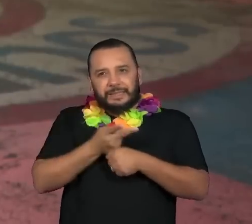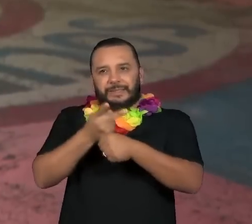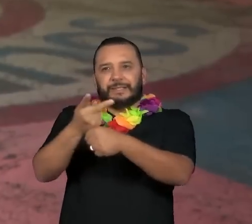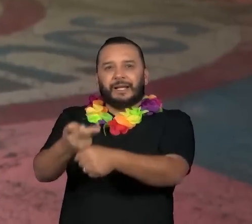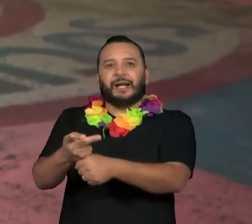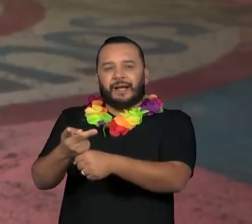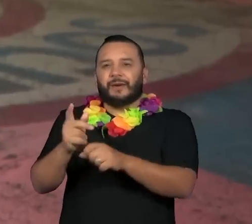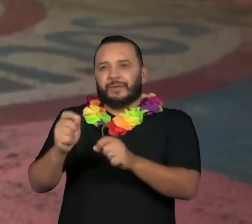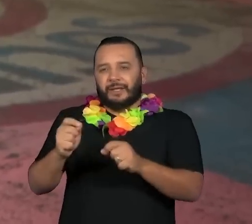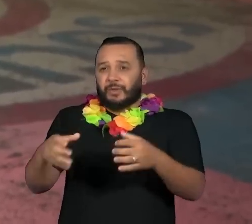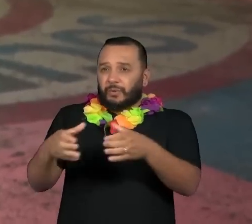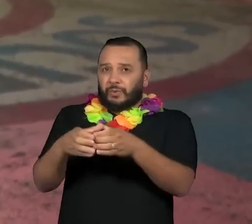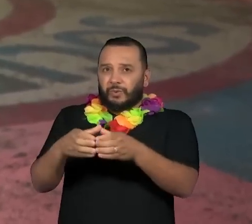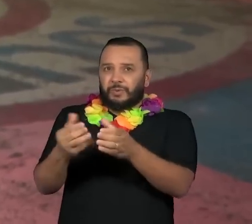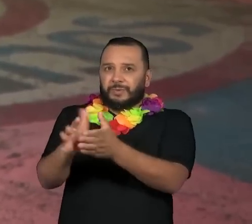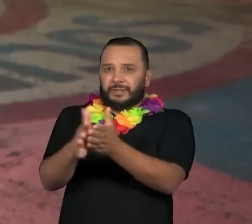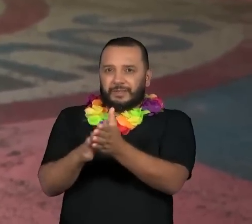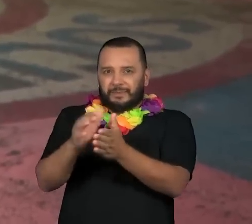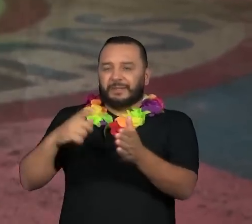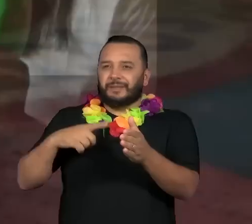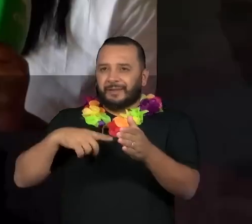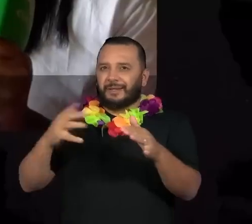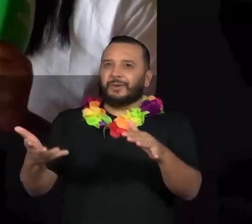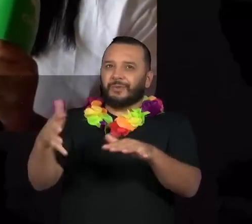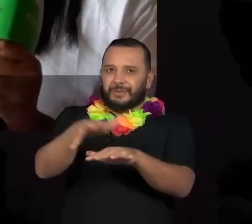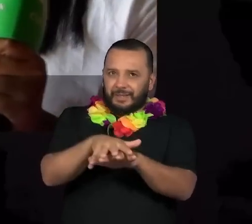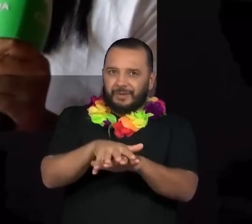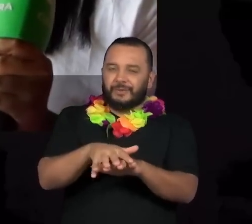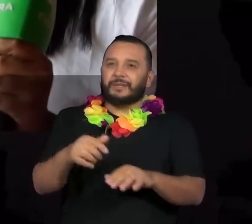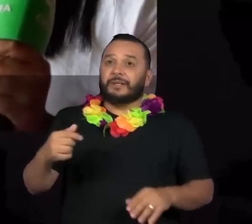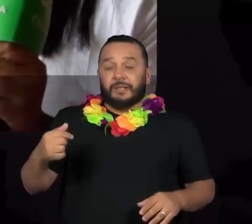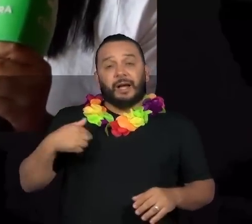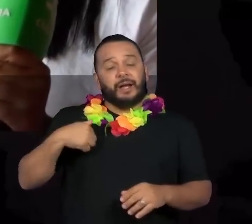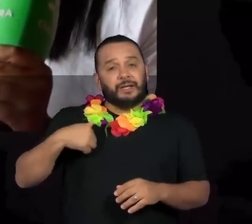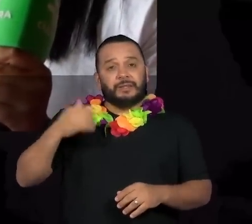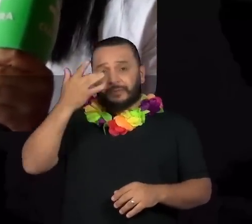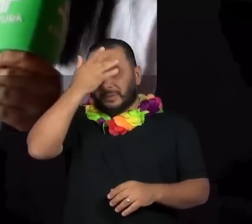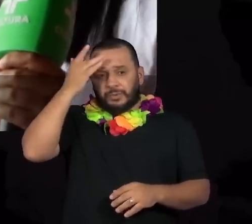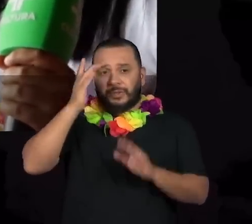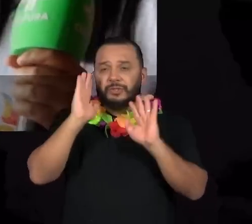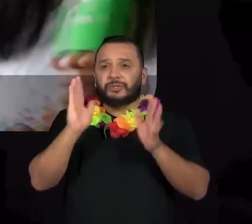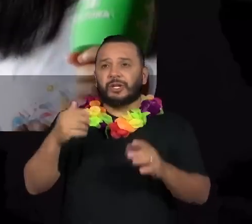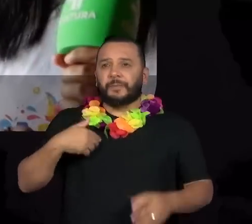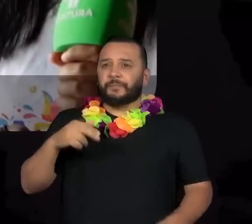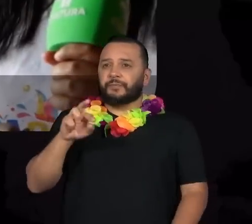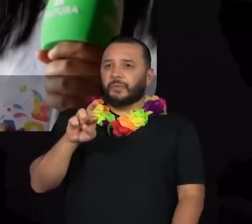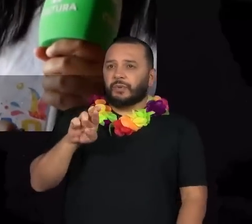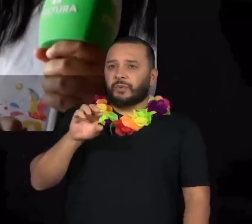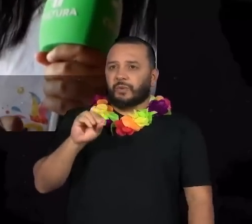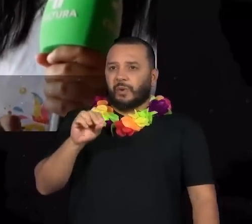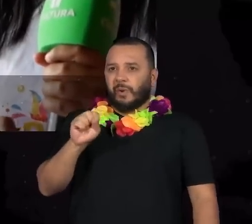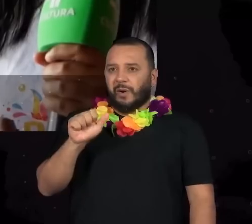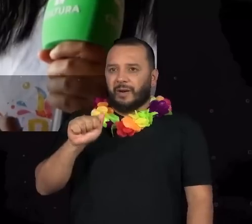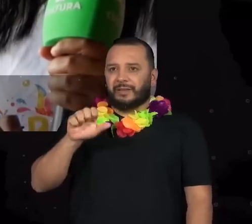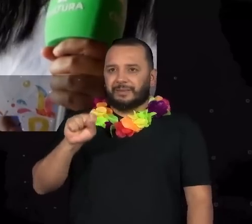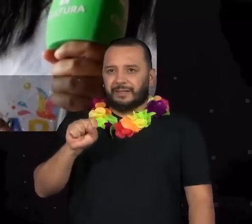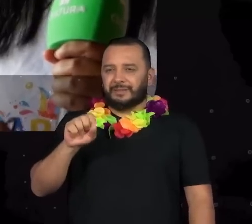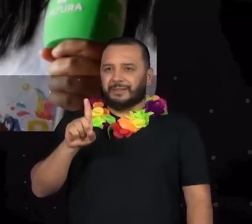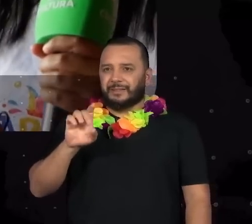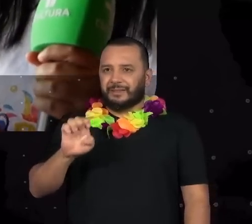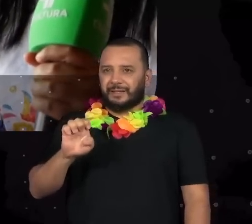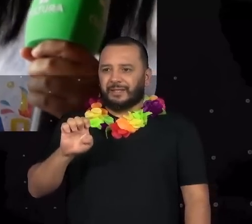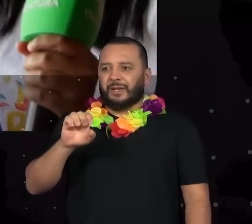que tivesse uma ala inclusiva. Eu sempre ouvi falar na Rosas de Ouro, só que eu nunca tive coragem assim,